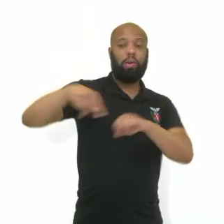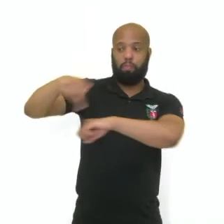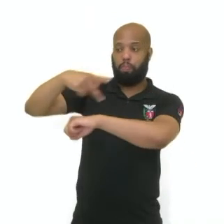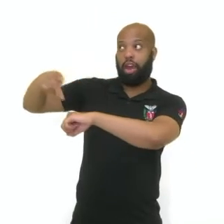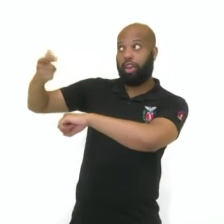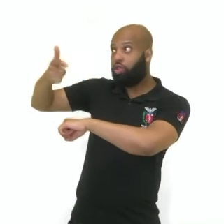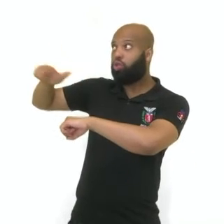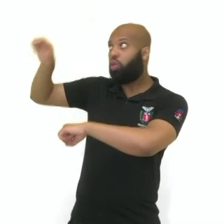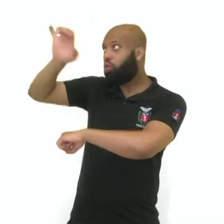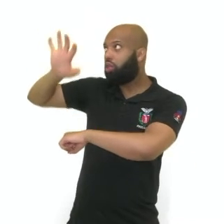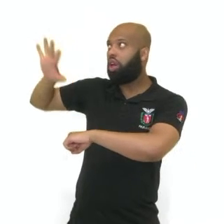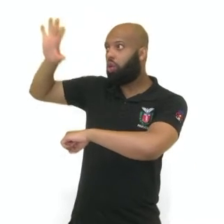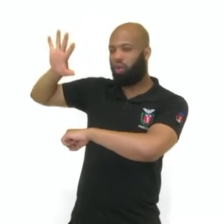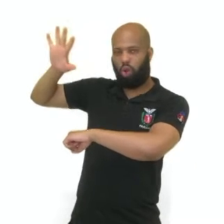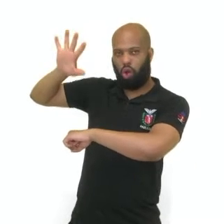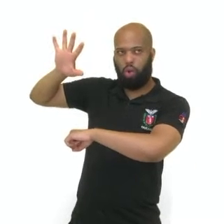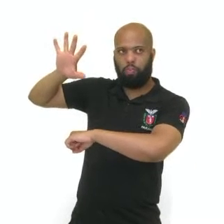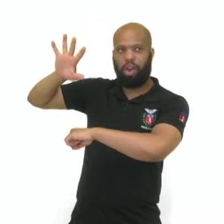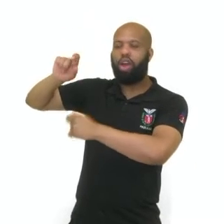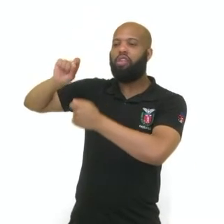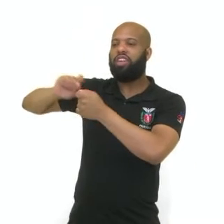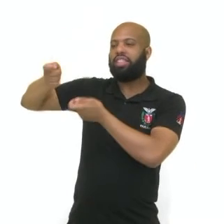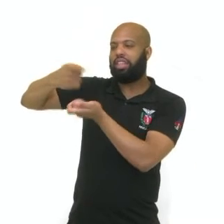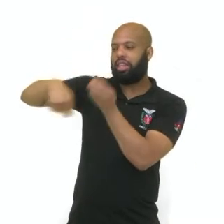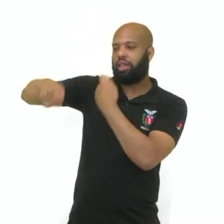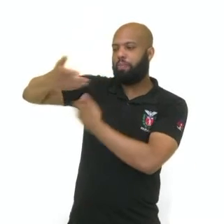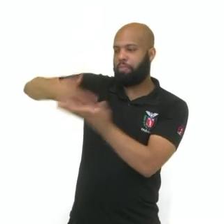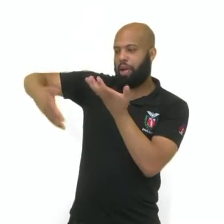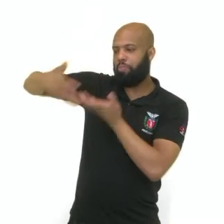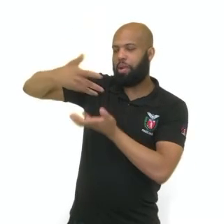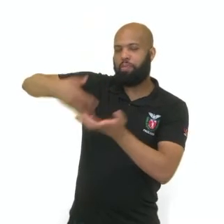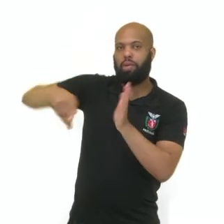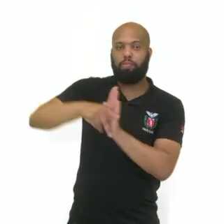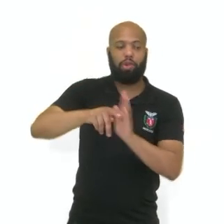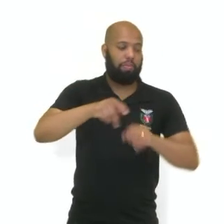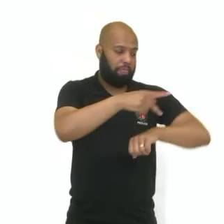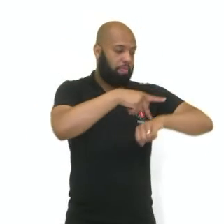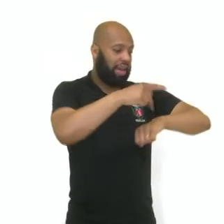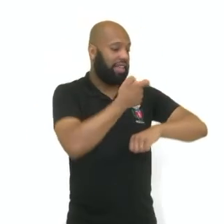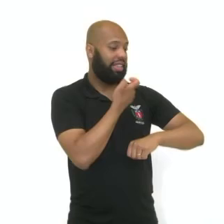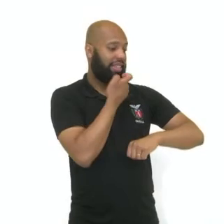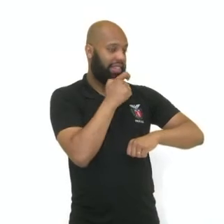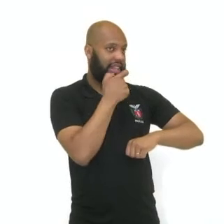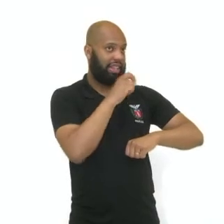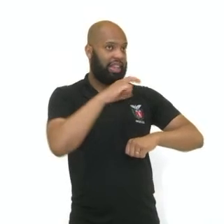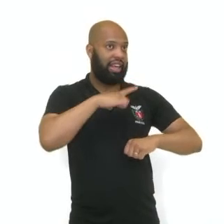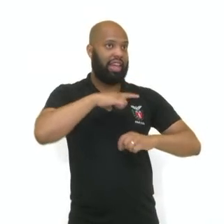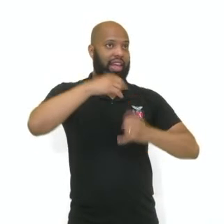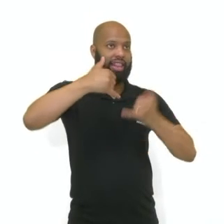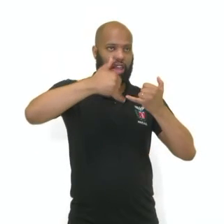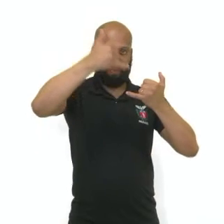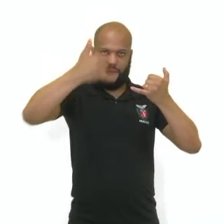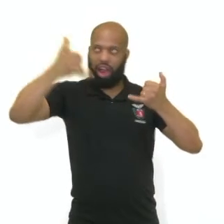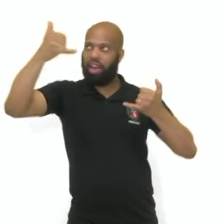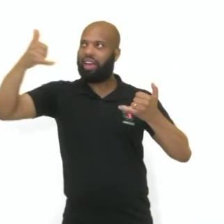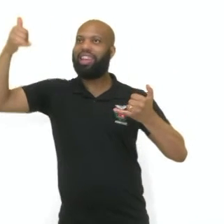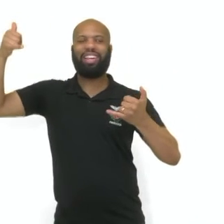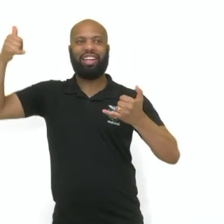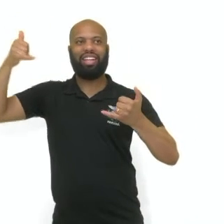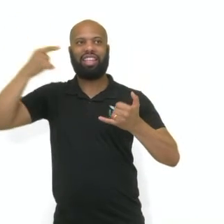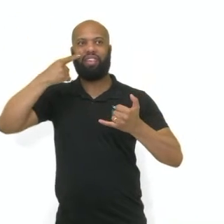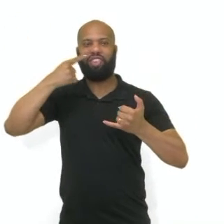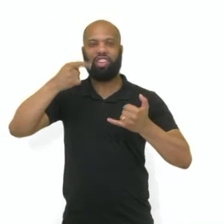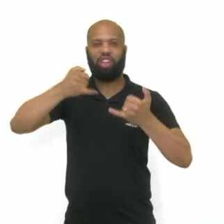Europa continental a comercializar com a Inglaterra. Então aqui eu tenho uma linha do bloqueio continental.